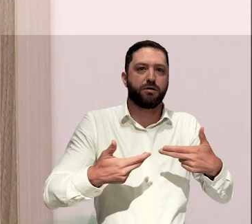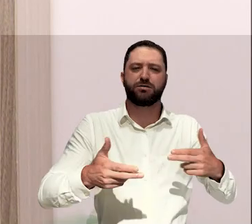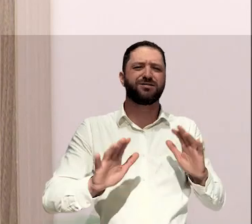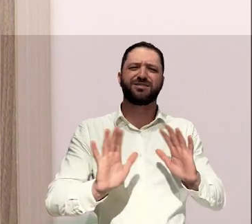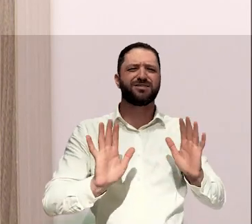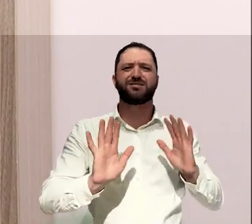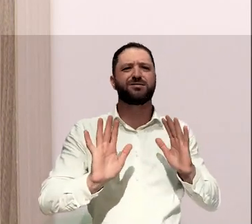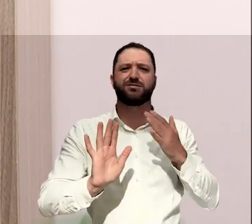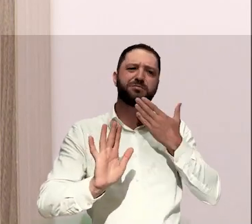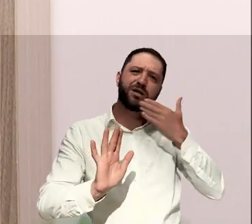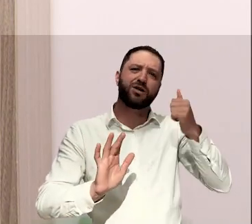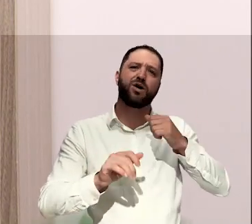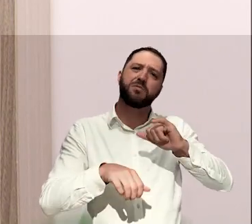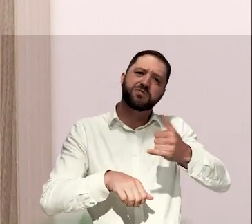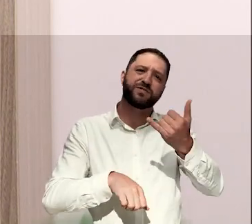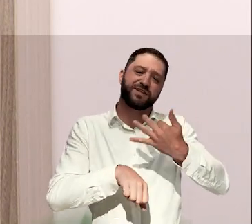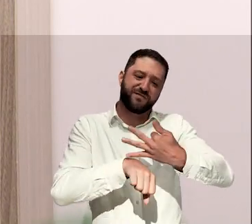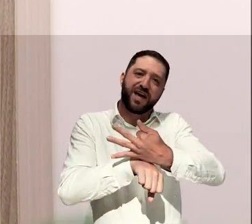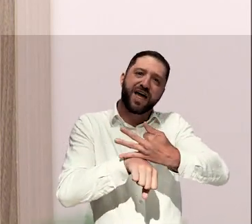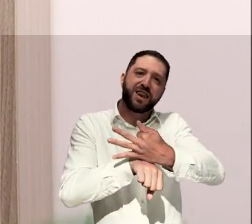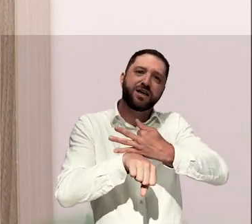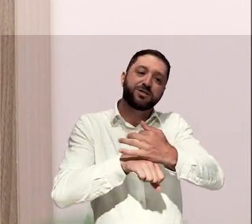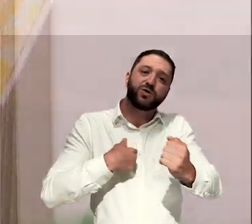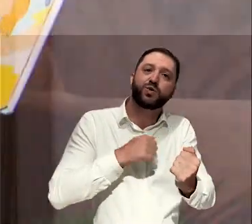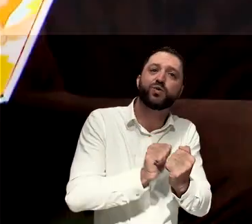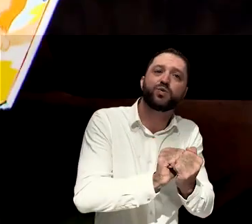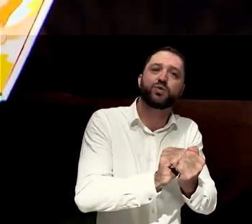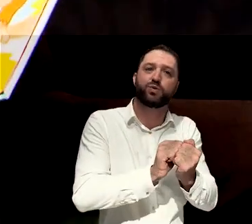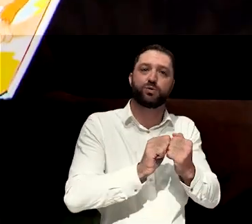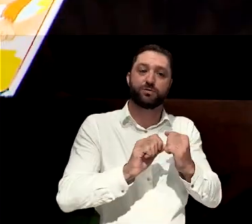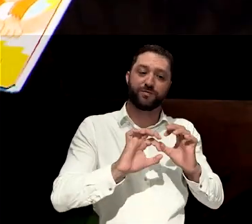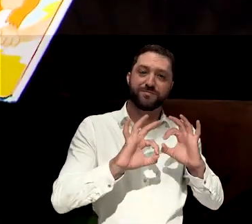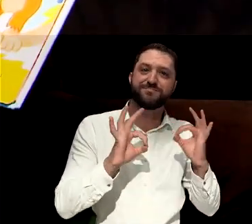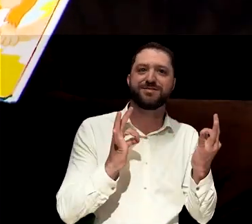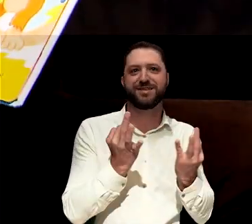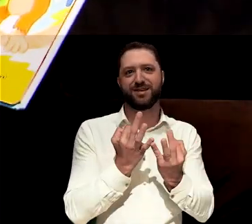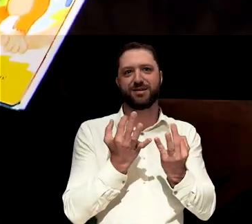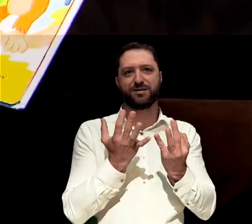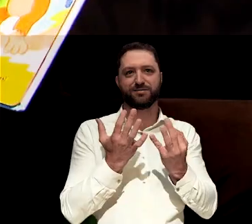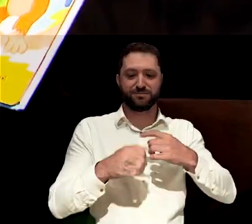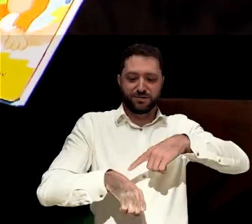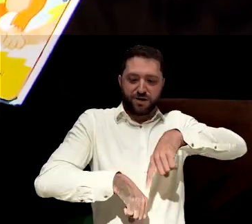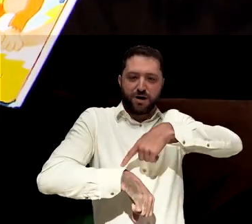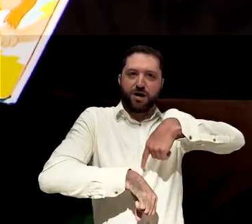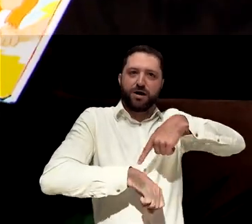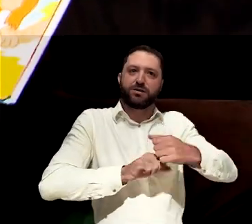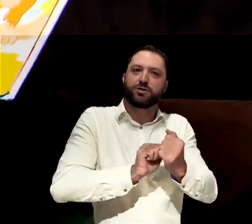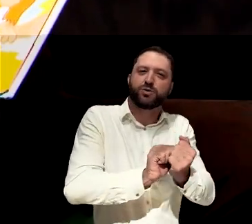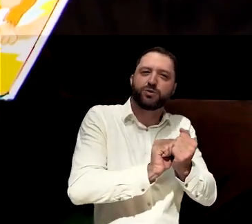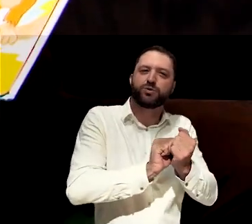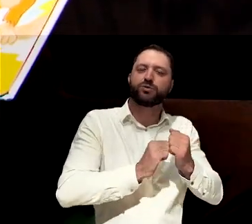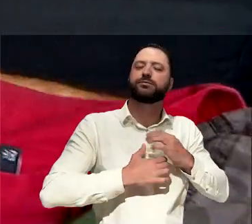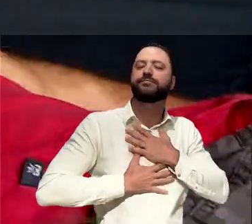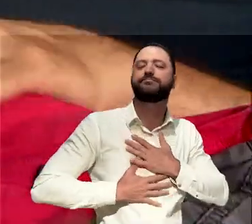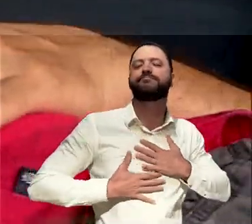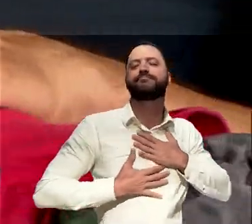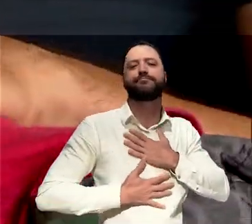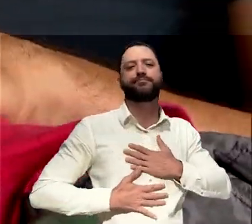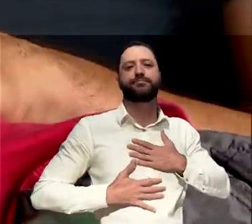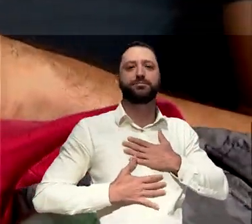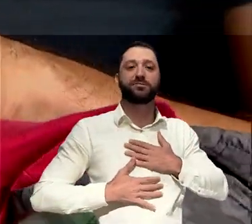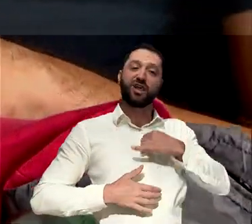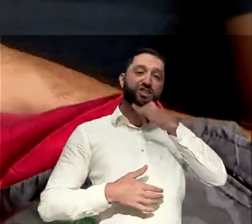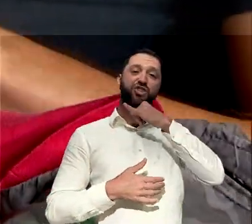preencher. Mas vale aproveitar o tempo de férias também para ficar junto, para ser família, né? Passar um tempo